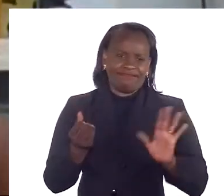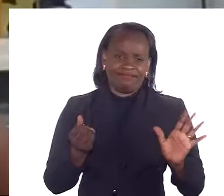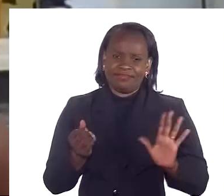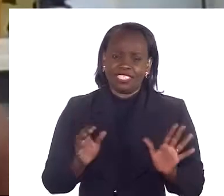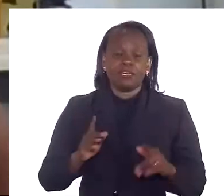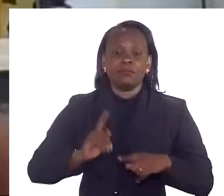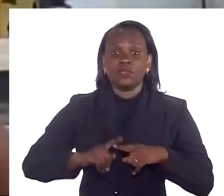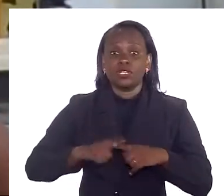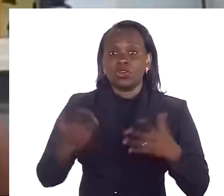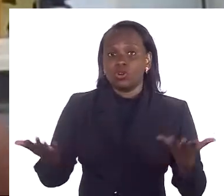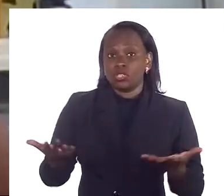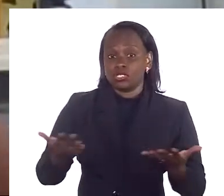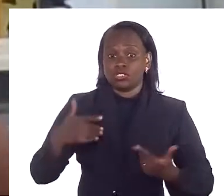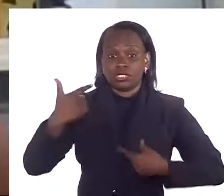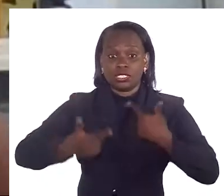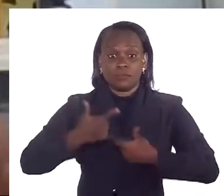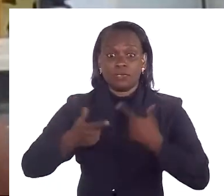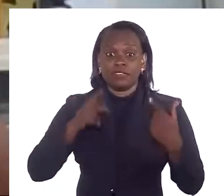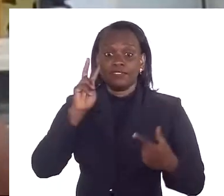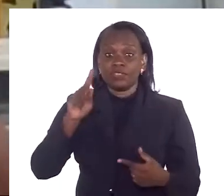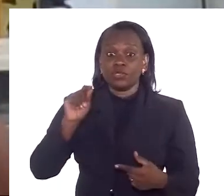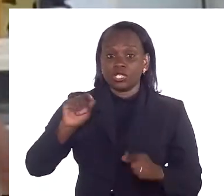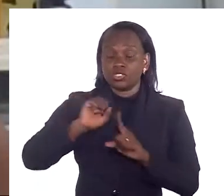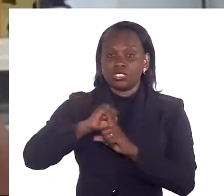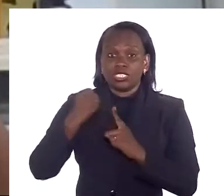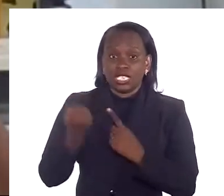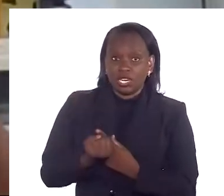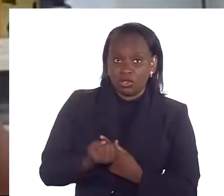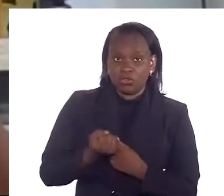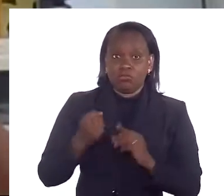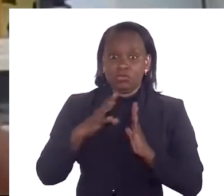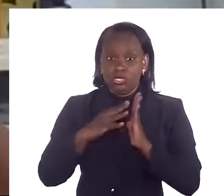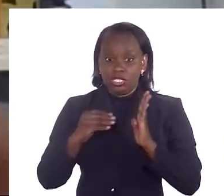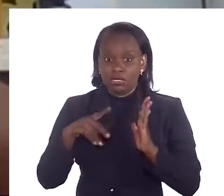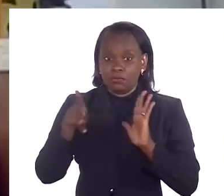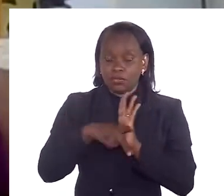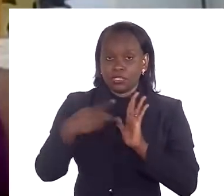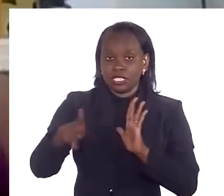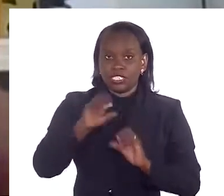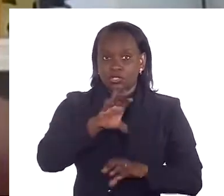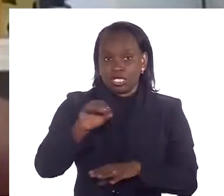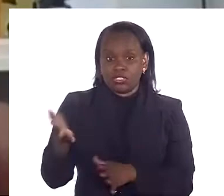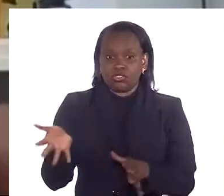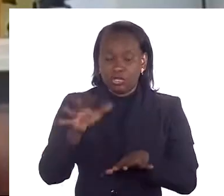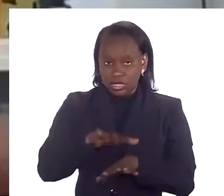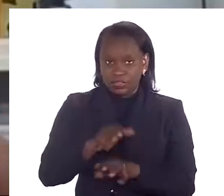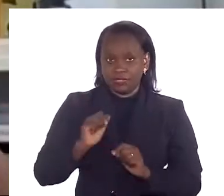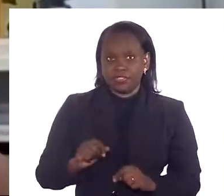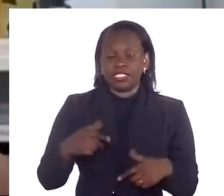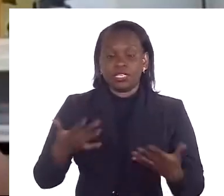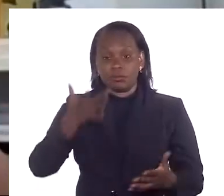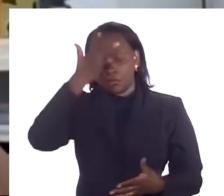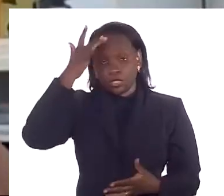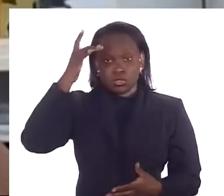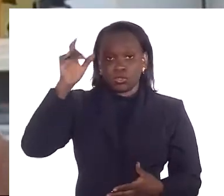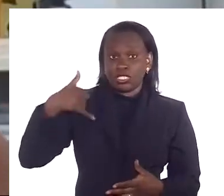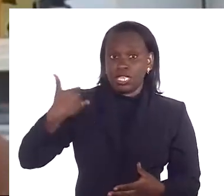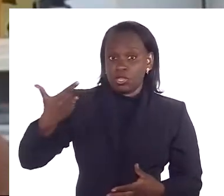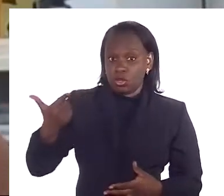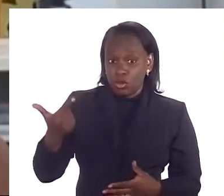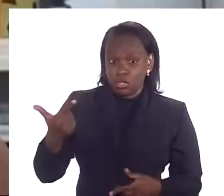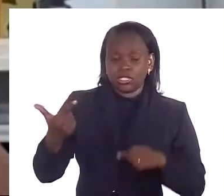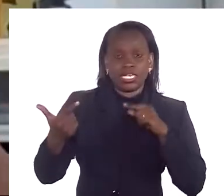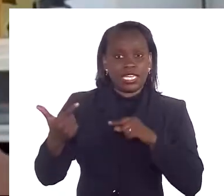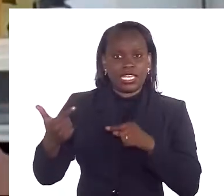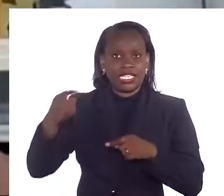por terra, porque hoje a gente trabalha, né, com a perspectiva social, o modelo social da educação inclusiva. Então, um aluno